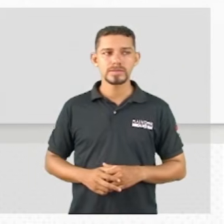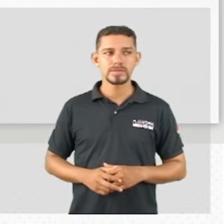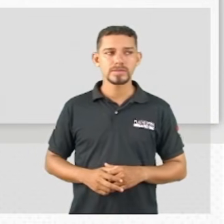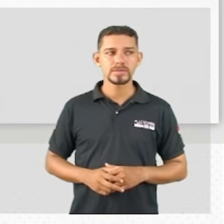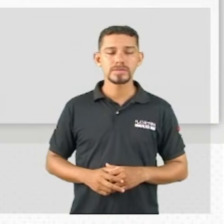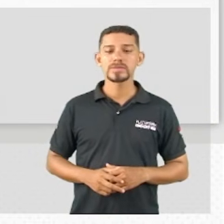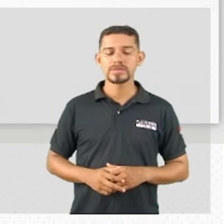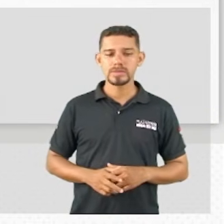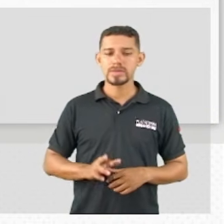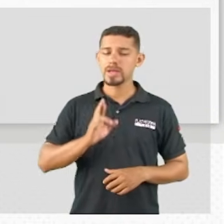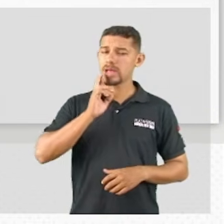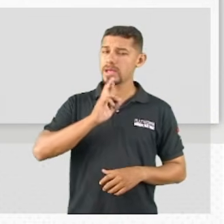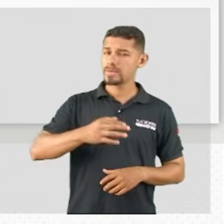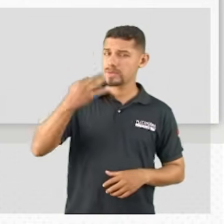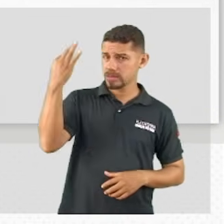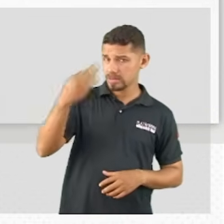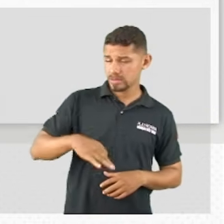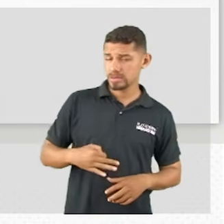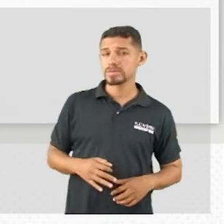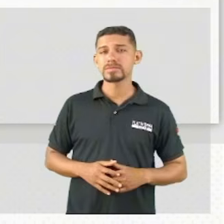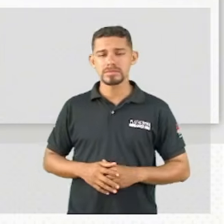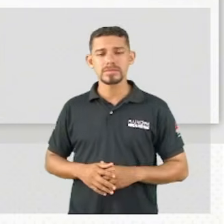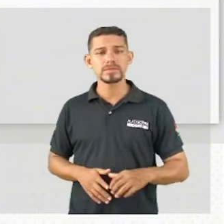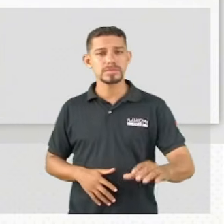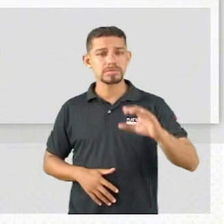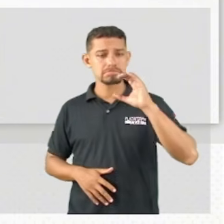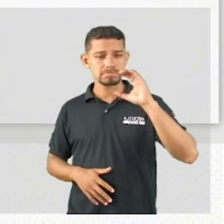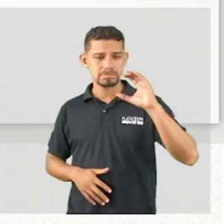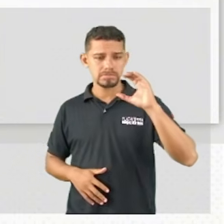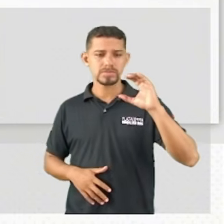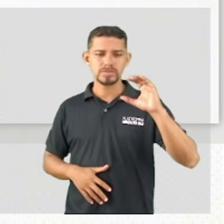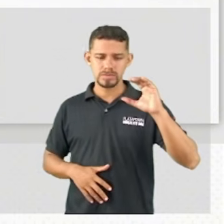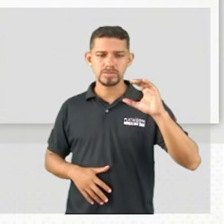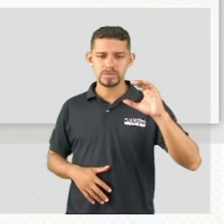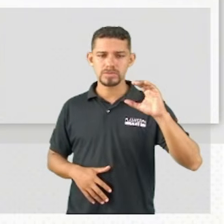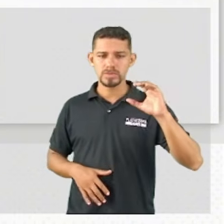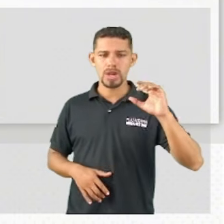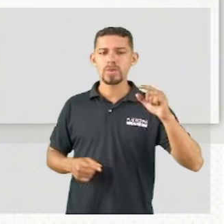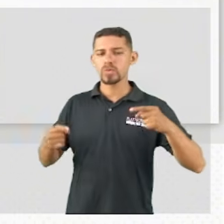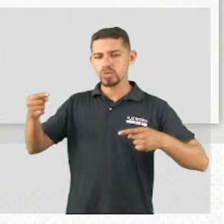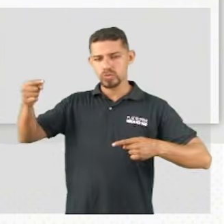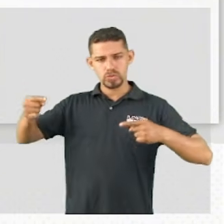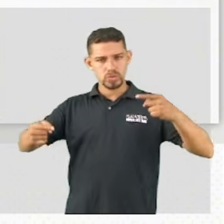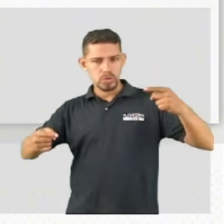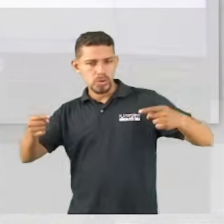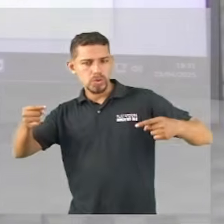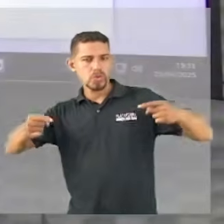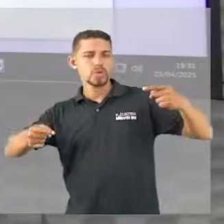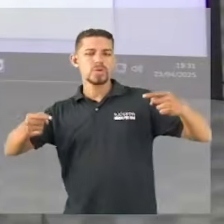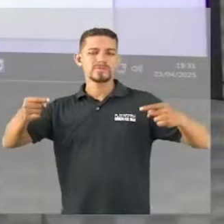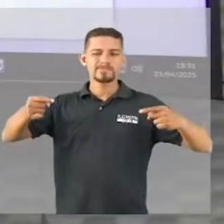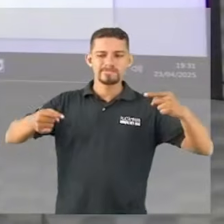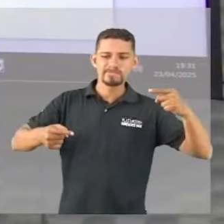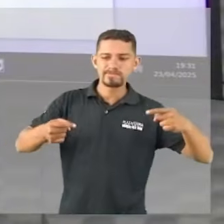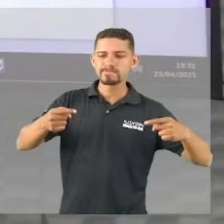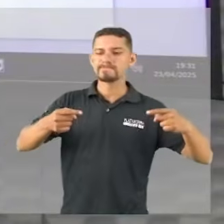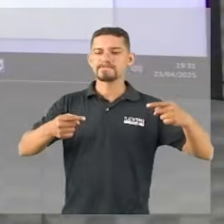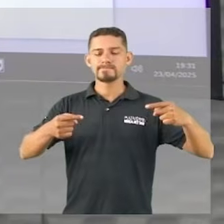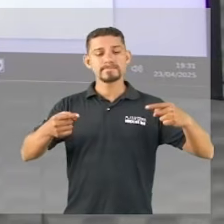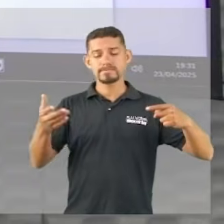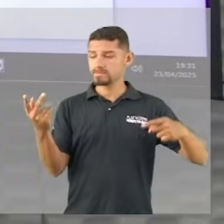vocês verificarem de forma adequada, que o nosso gabarito é a letra C, né, que tem como esse objetivo, como essa